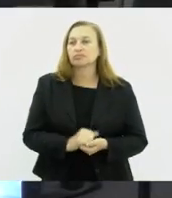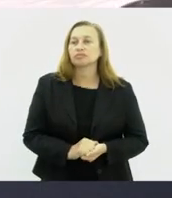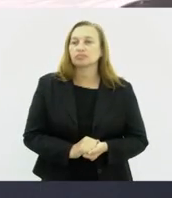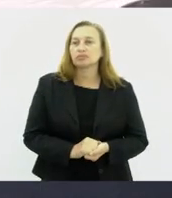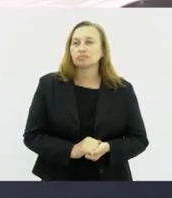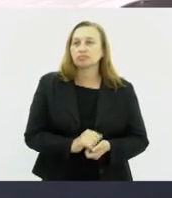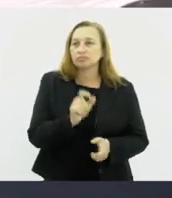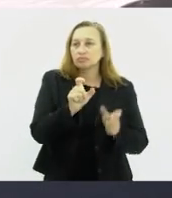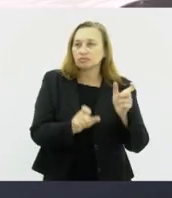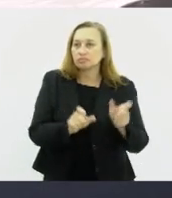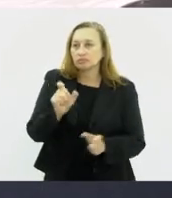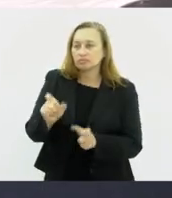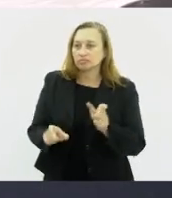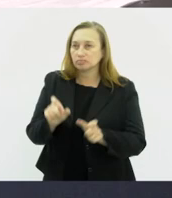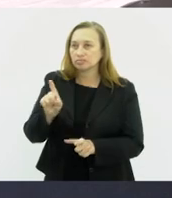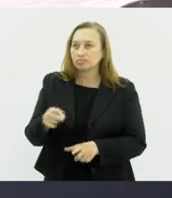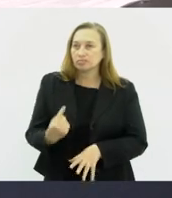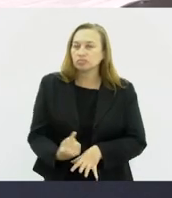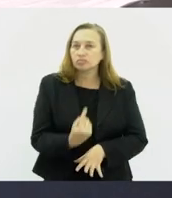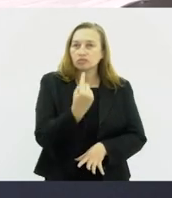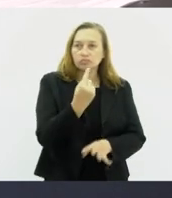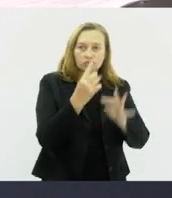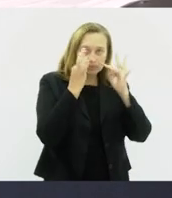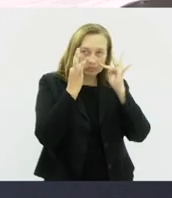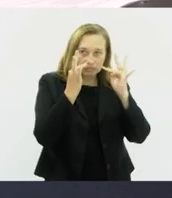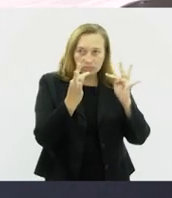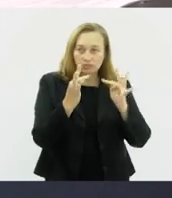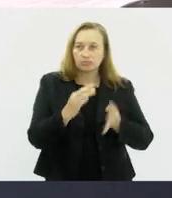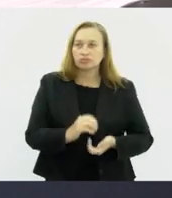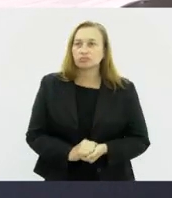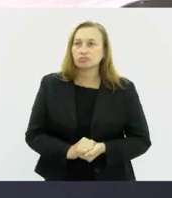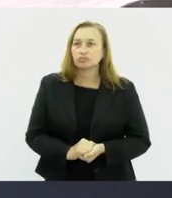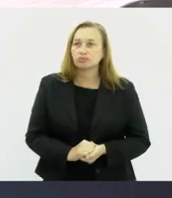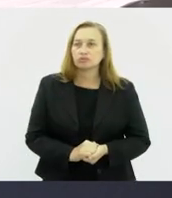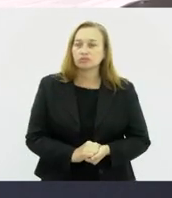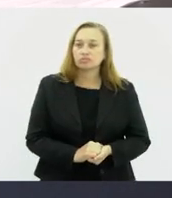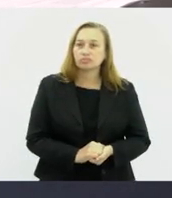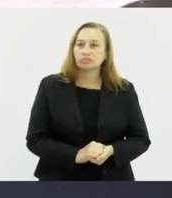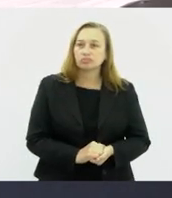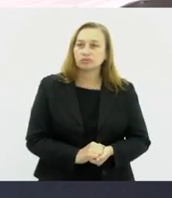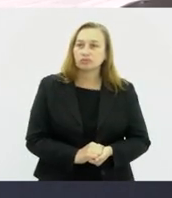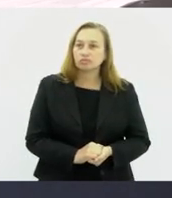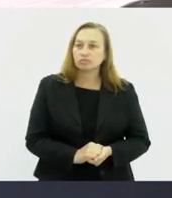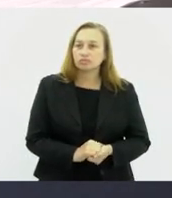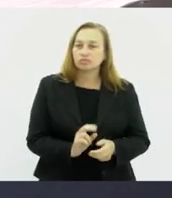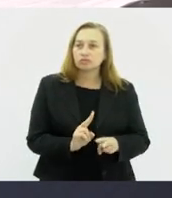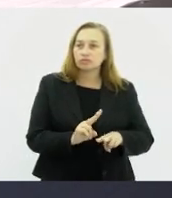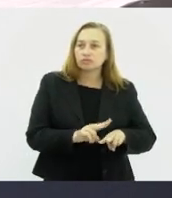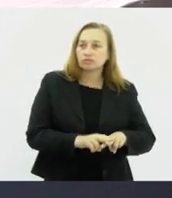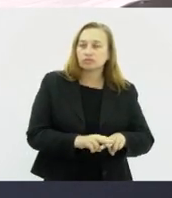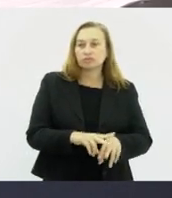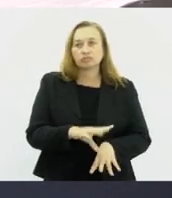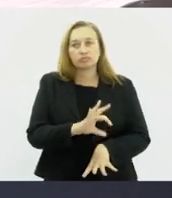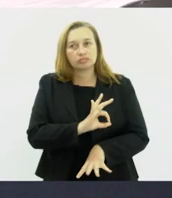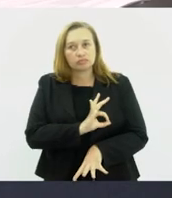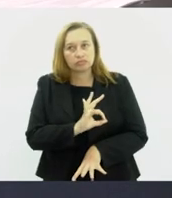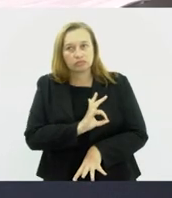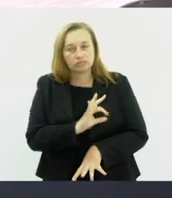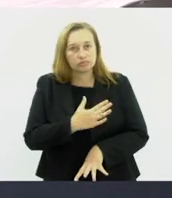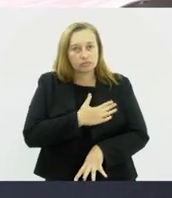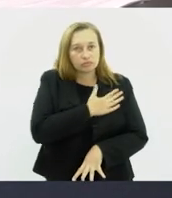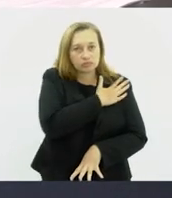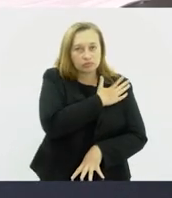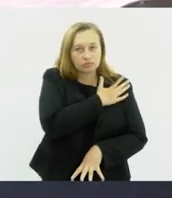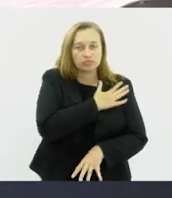3600 o único testemunho que levou a acusação foi do policial militar que